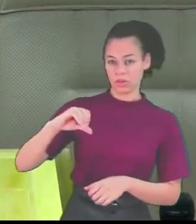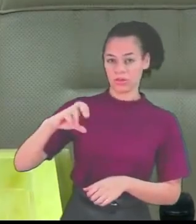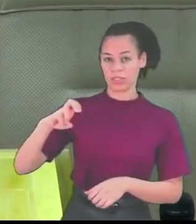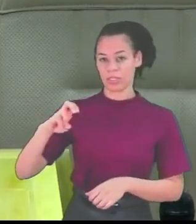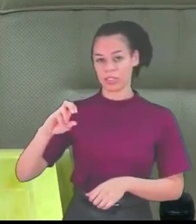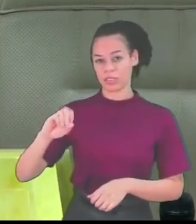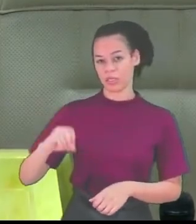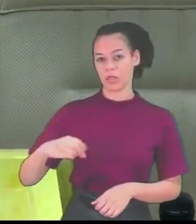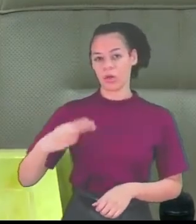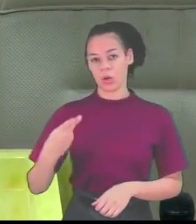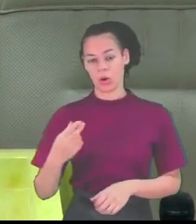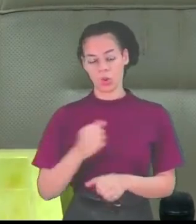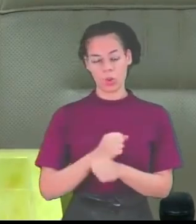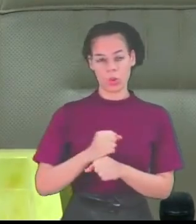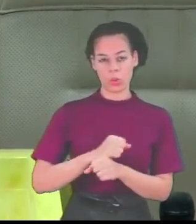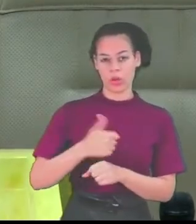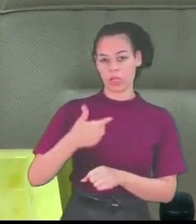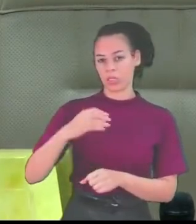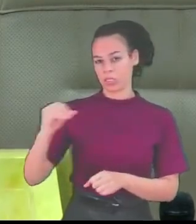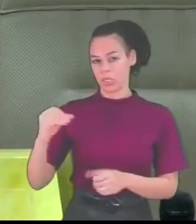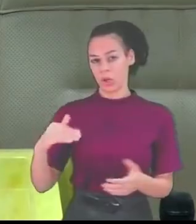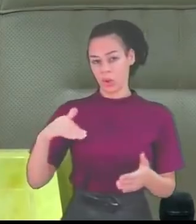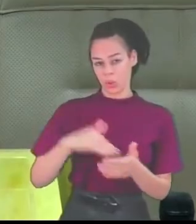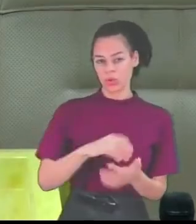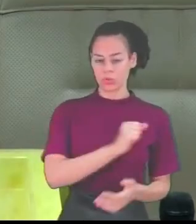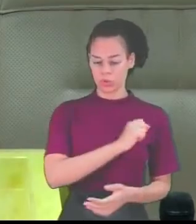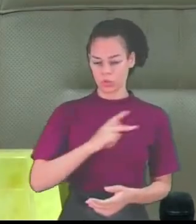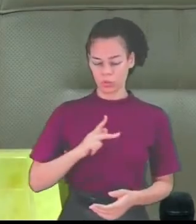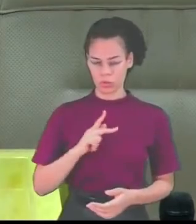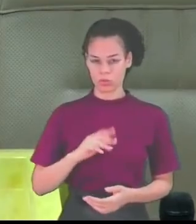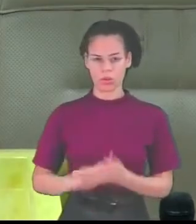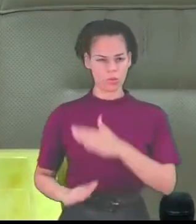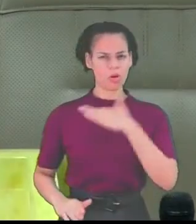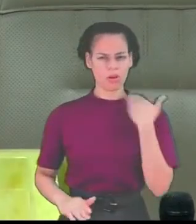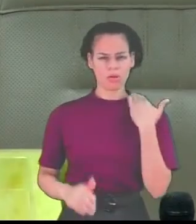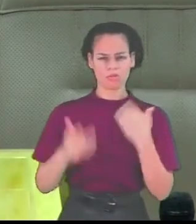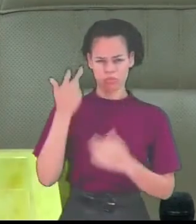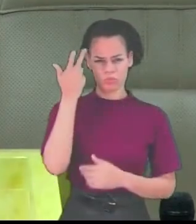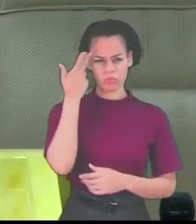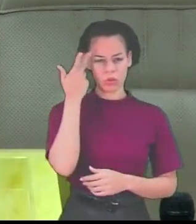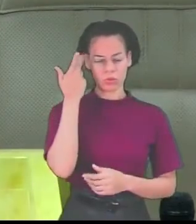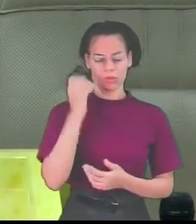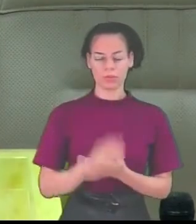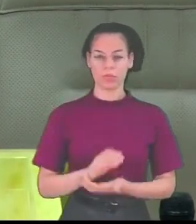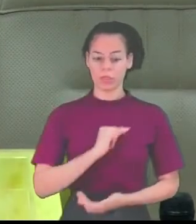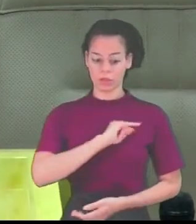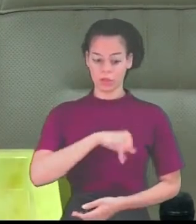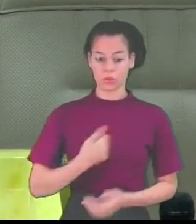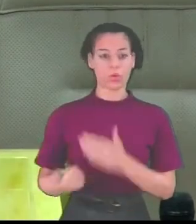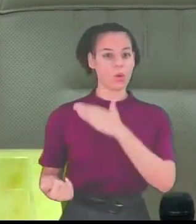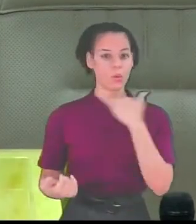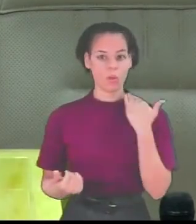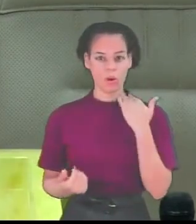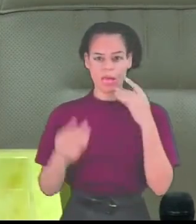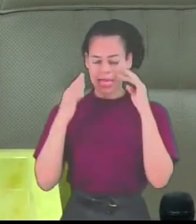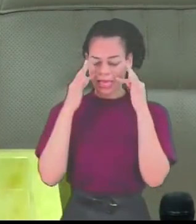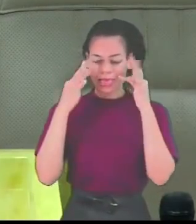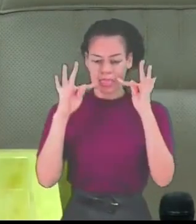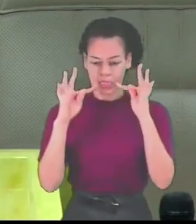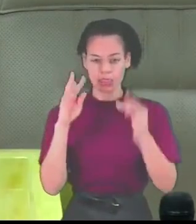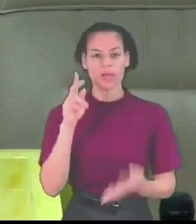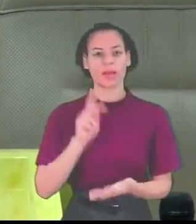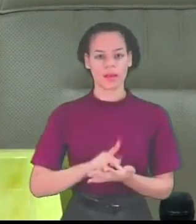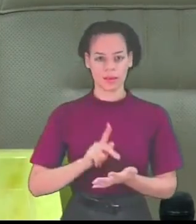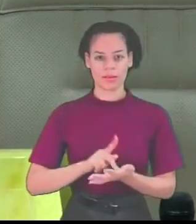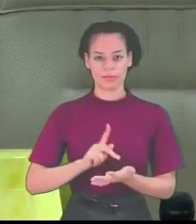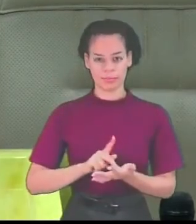depois de Cristo último Apóstolo Morreu de morte natural e quando João morre que a testemunha ocular